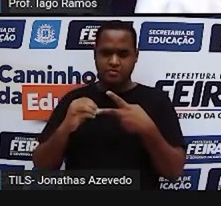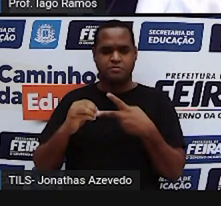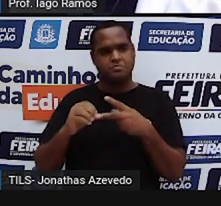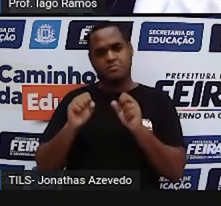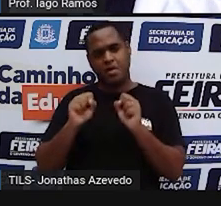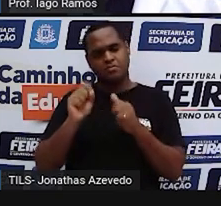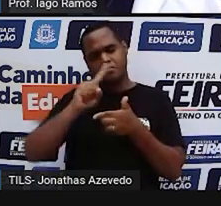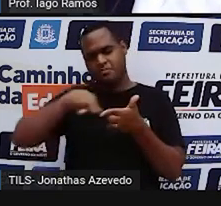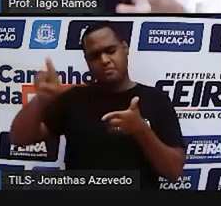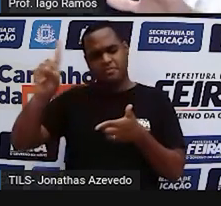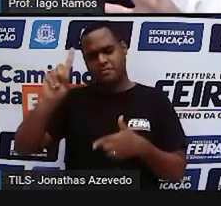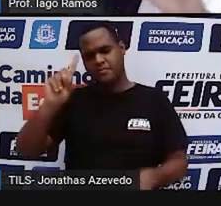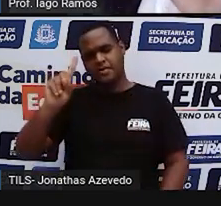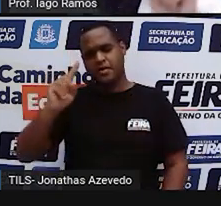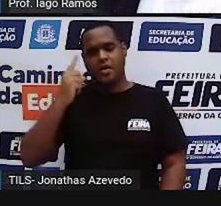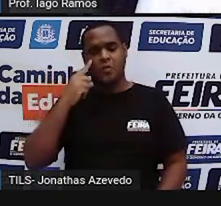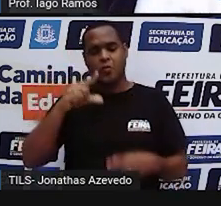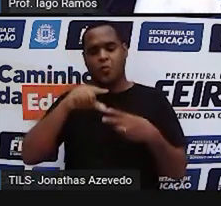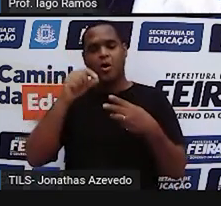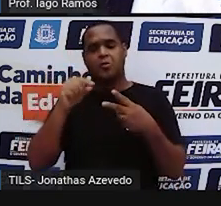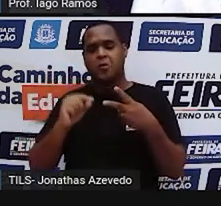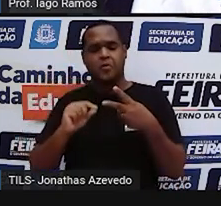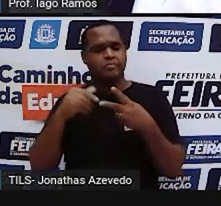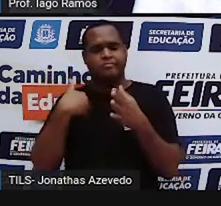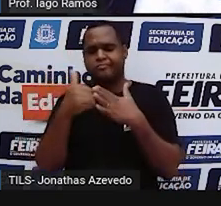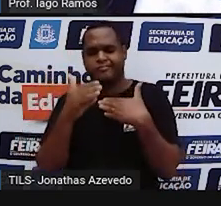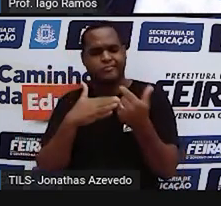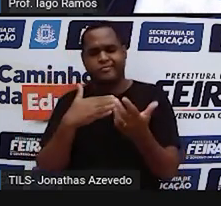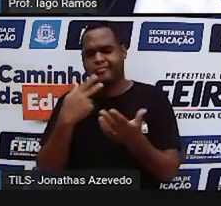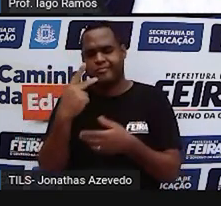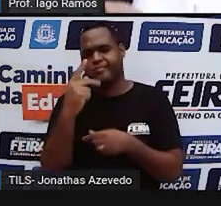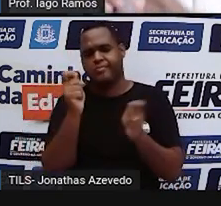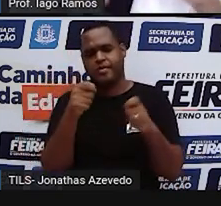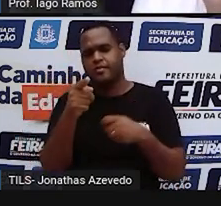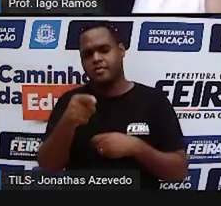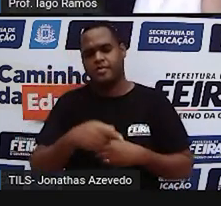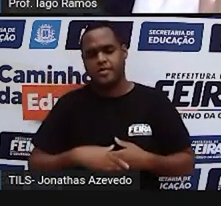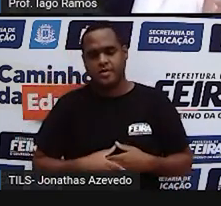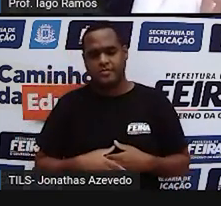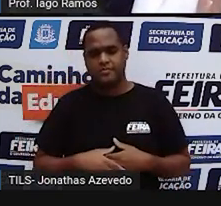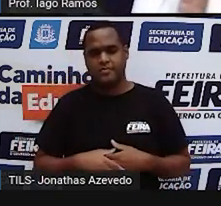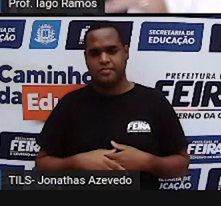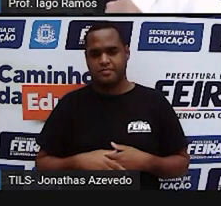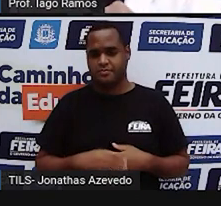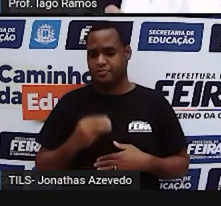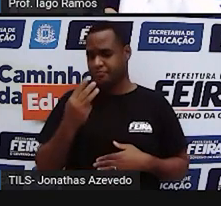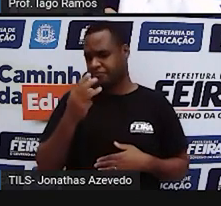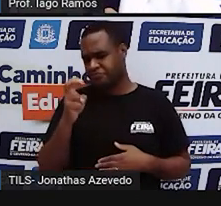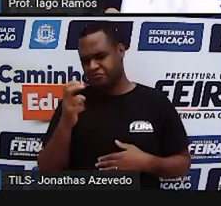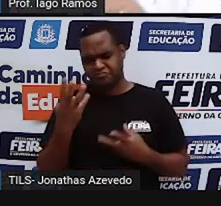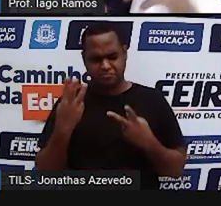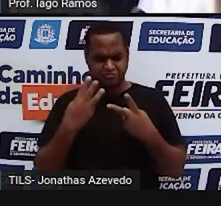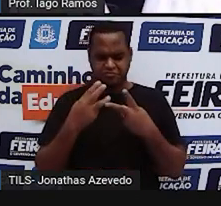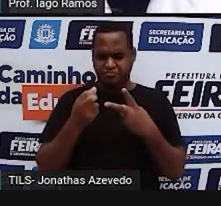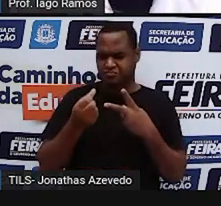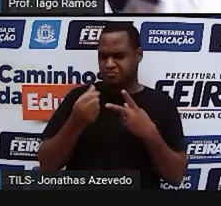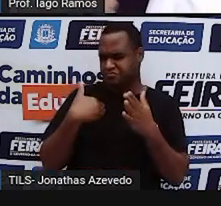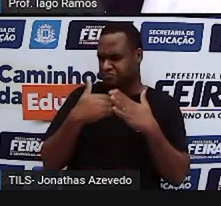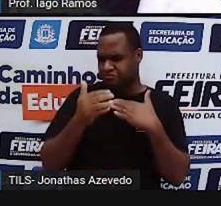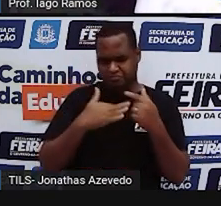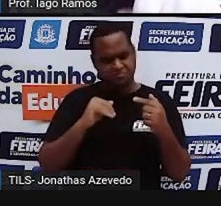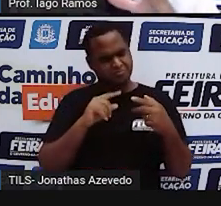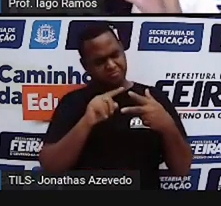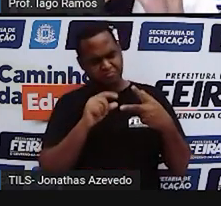Beleza não tem problema escolha qualquer um dos dois é E se o 35 ao seu 36 e